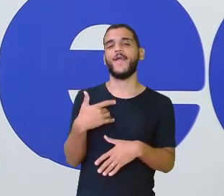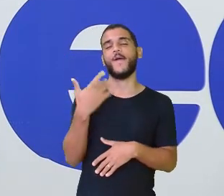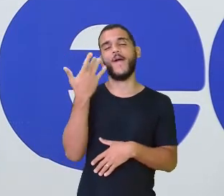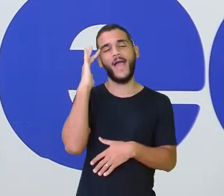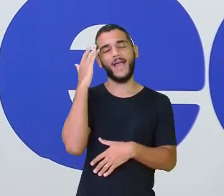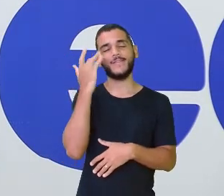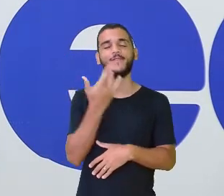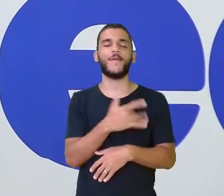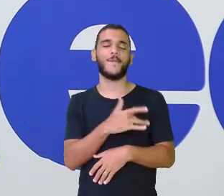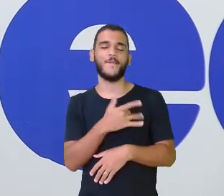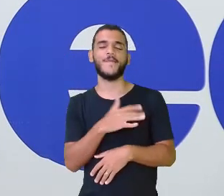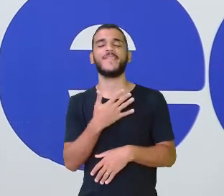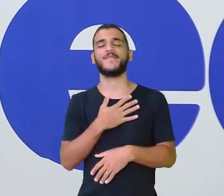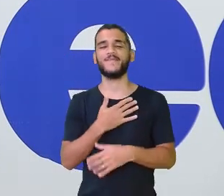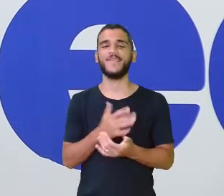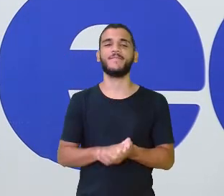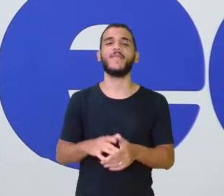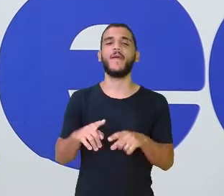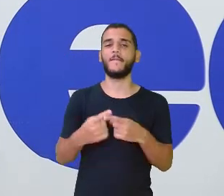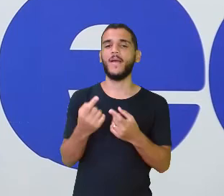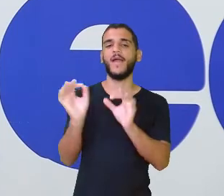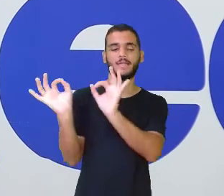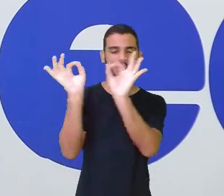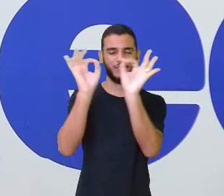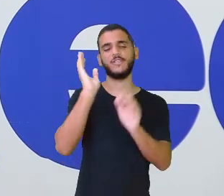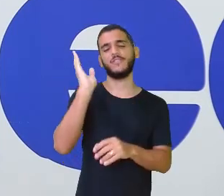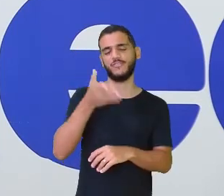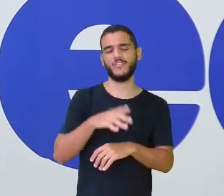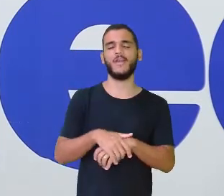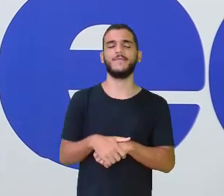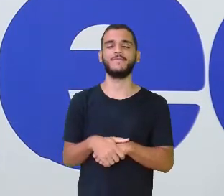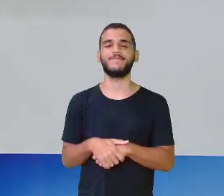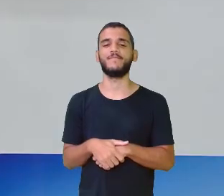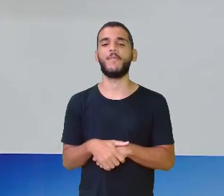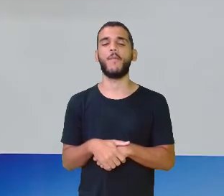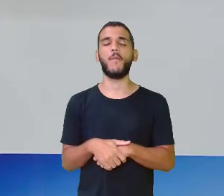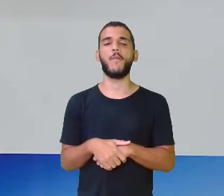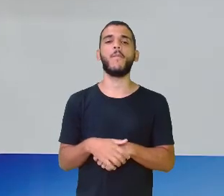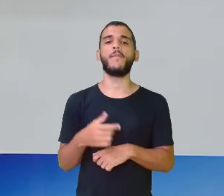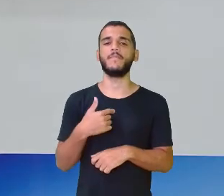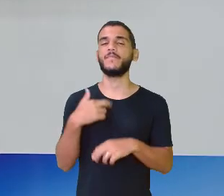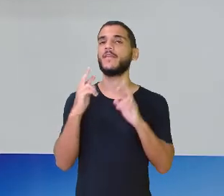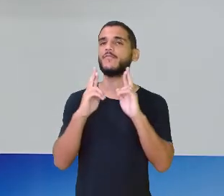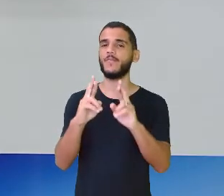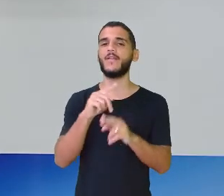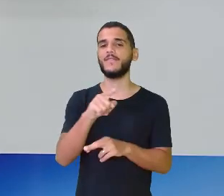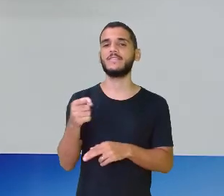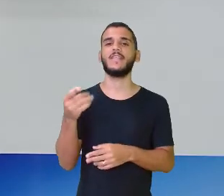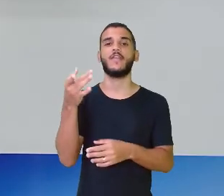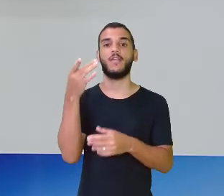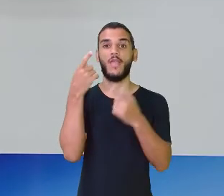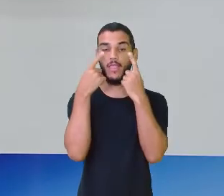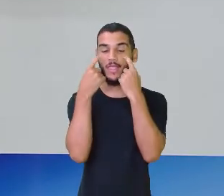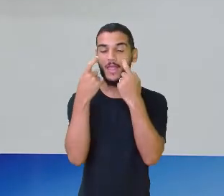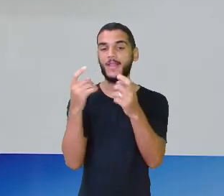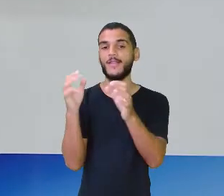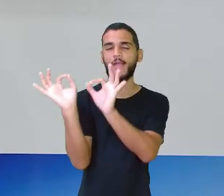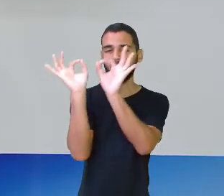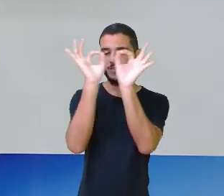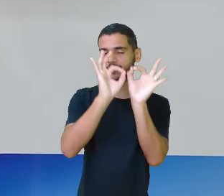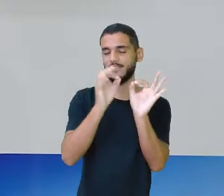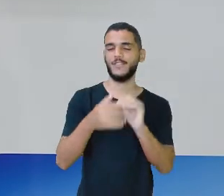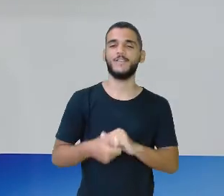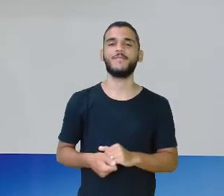acho que foi que isso, sim. né? Mas eu sei que eles estão assistindo e acompanhando a aula, sim. Eu vou contar que vocês estavam muito interessados acompanhando,